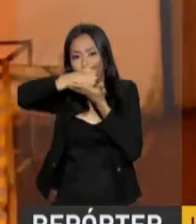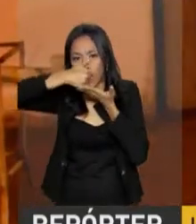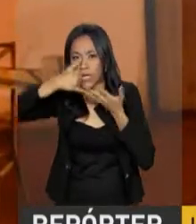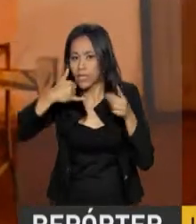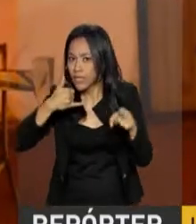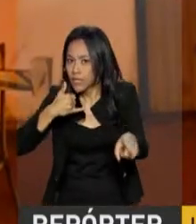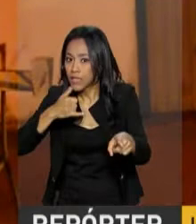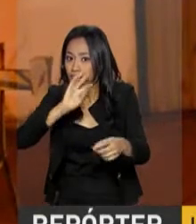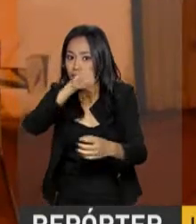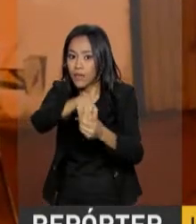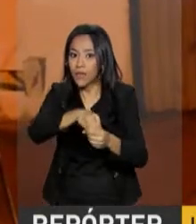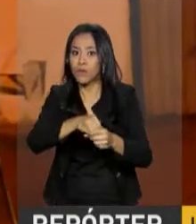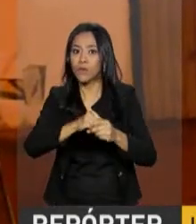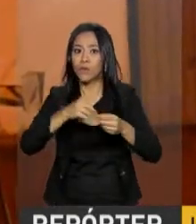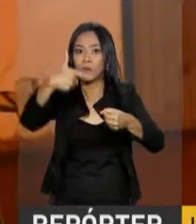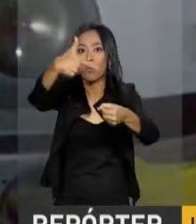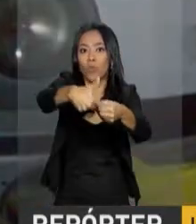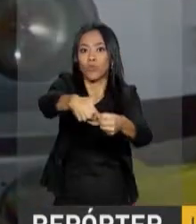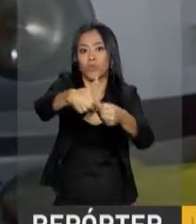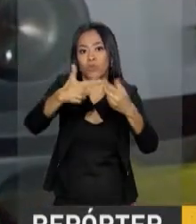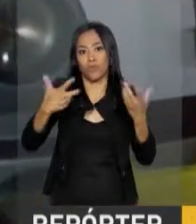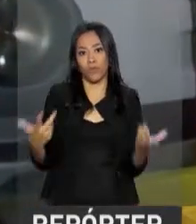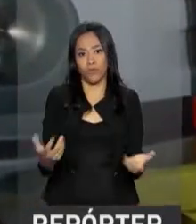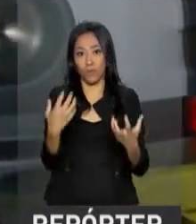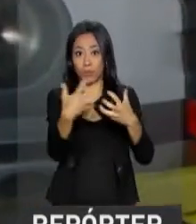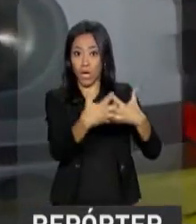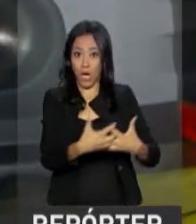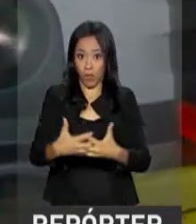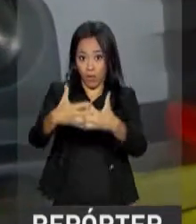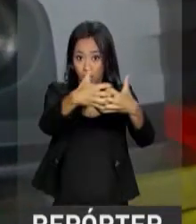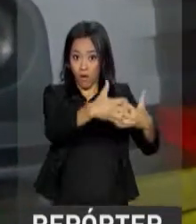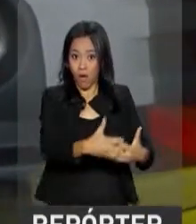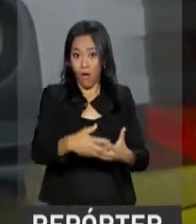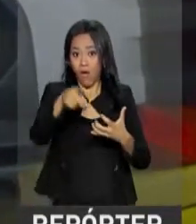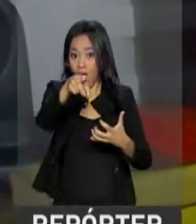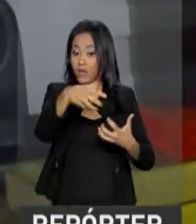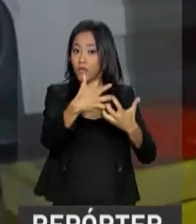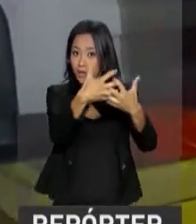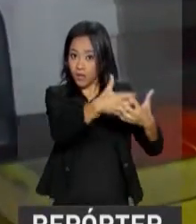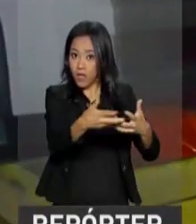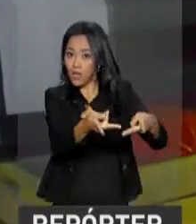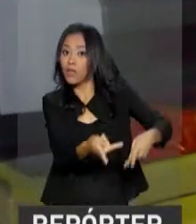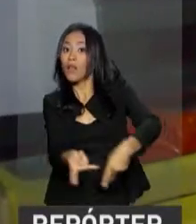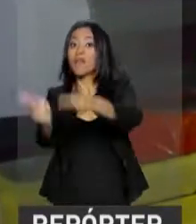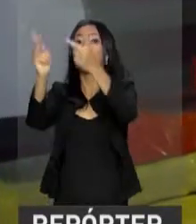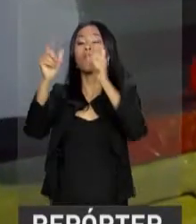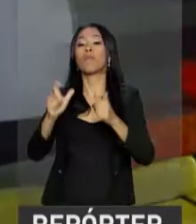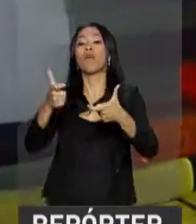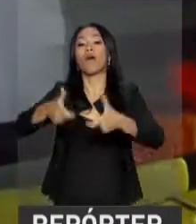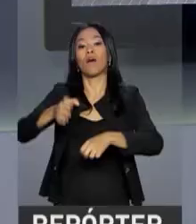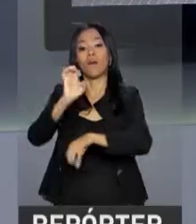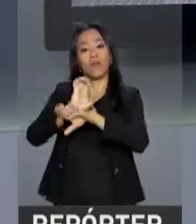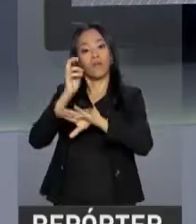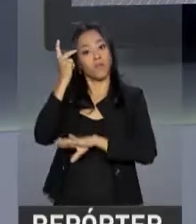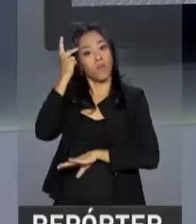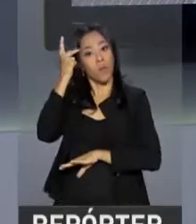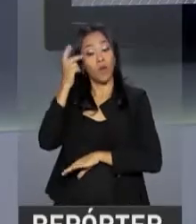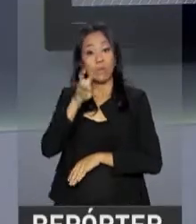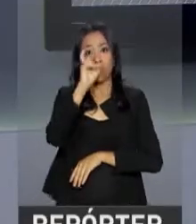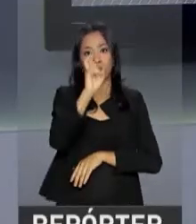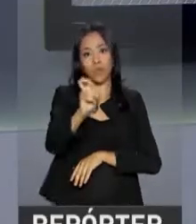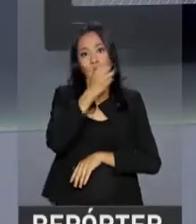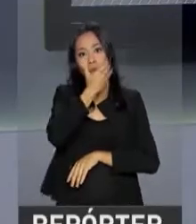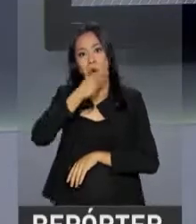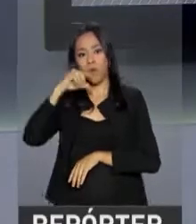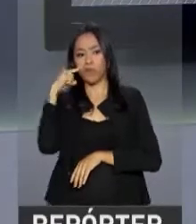no tanque de combustível de um caminhão. O destino da cocaína apreendida seria a cidade de São Paulo. 5 homens